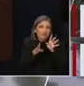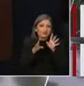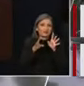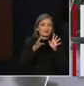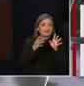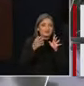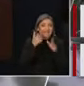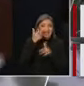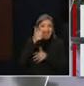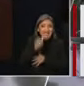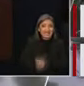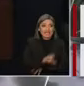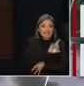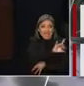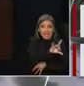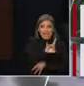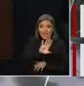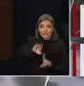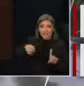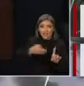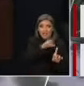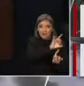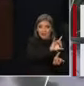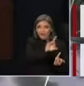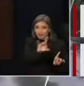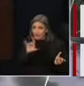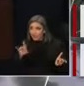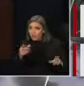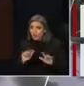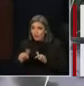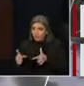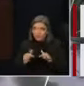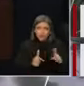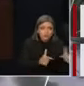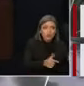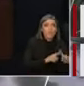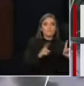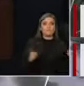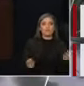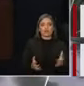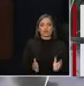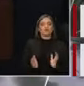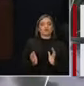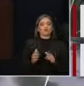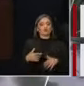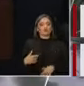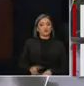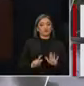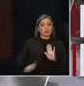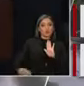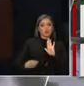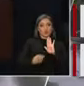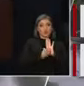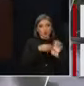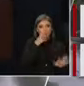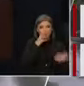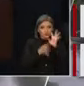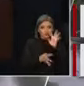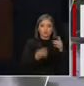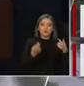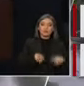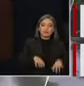cada réu, ele não desobriga o órgão acusatório em estabelecer um leme mínimo entre